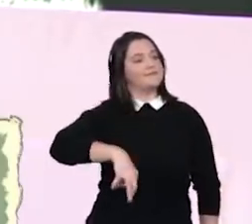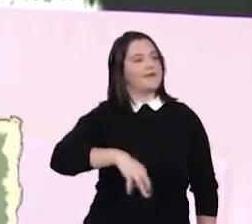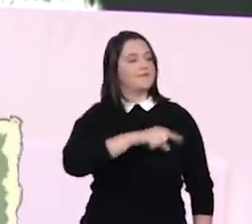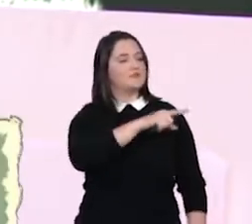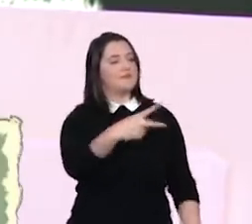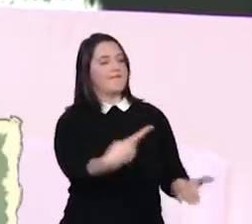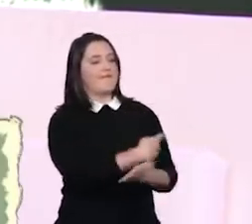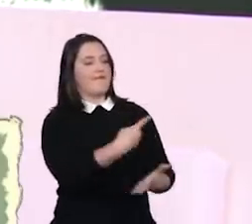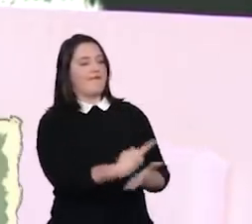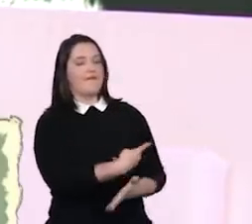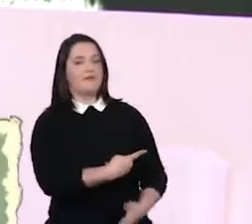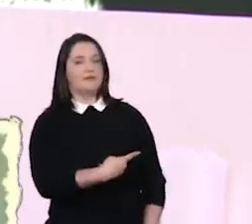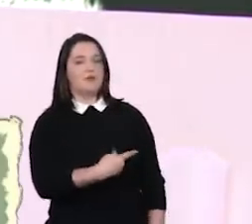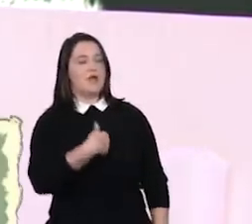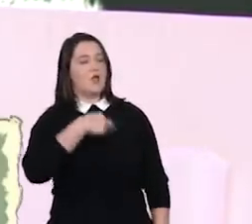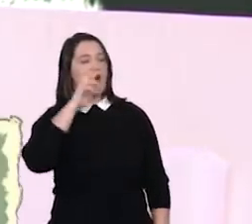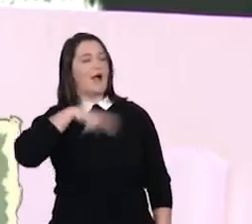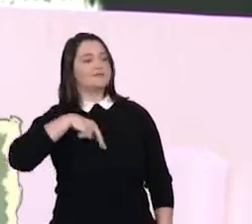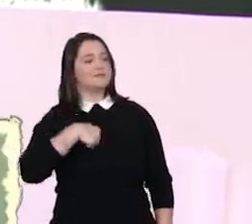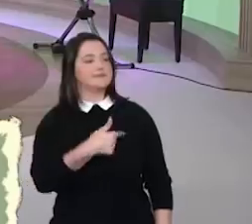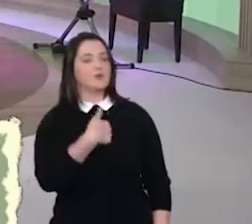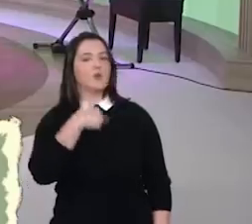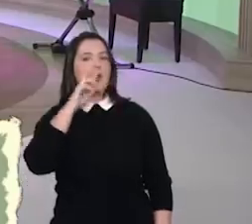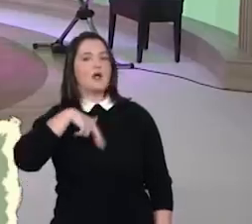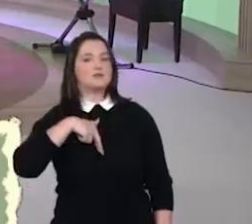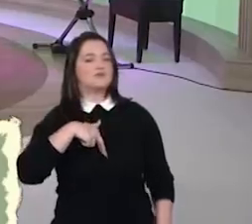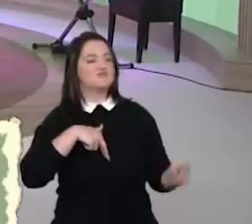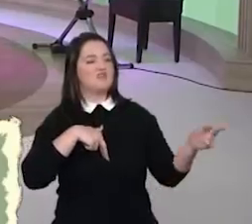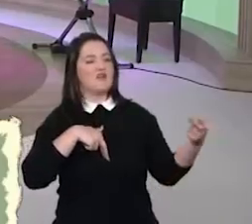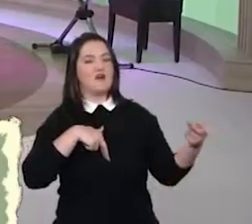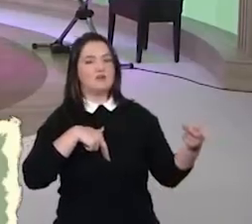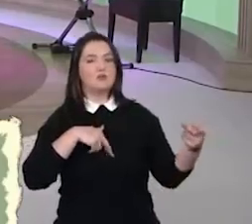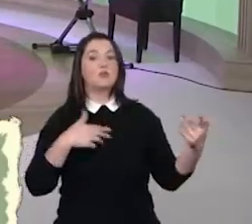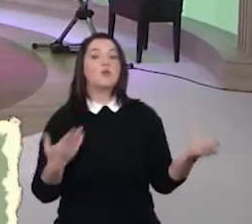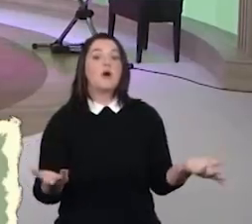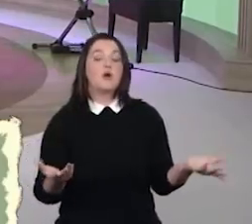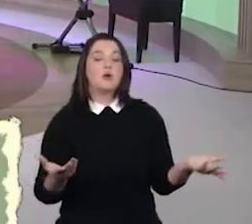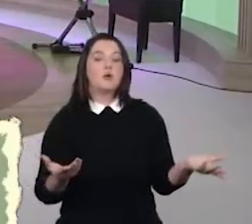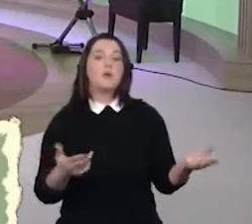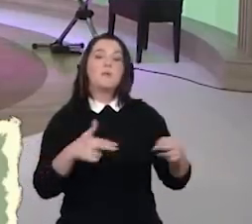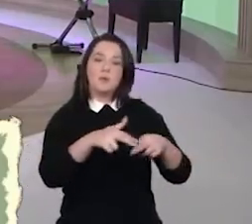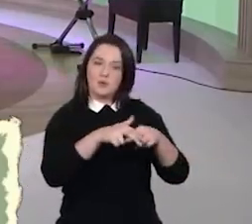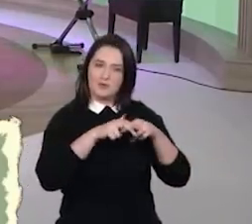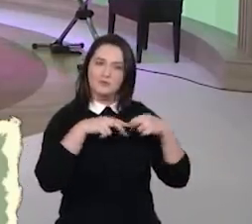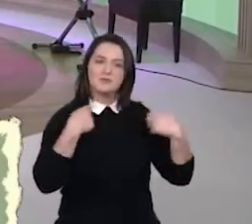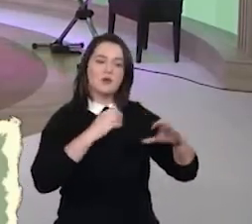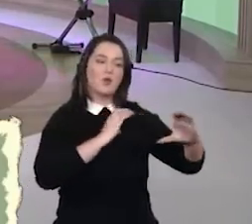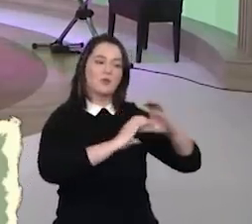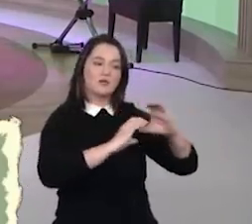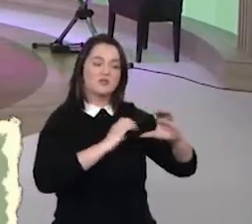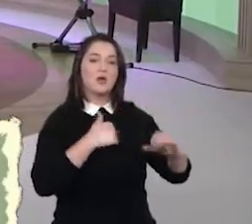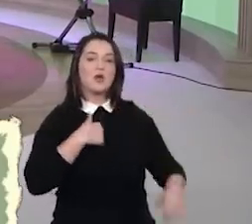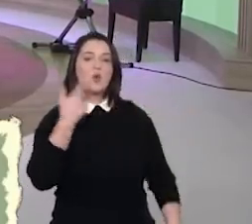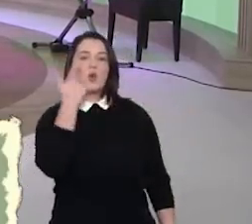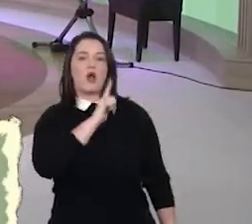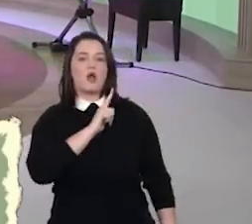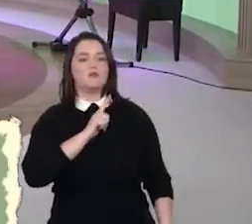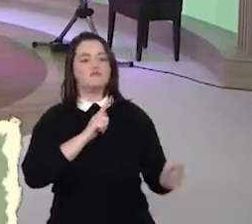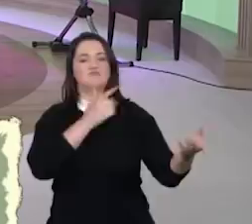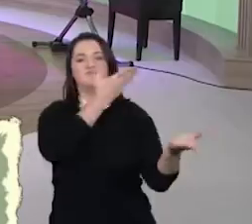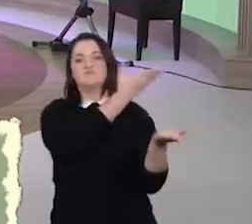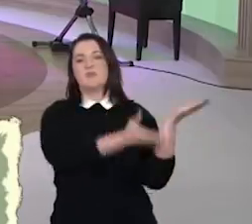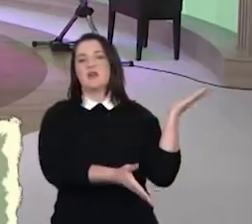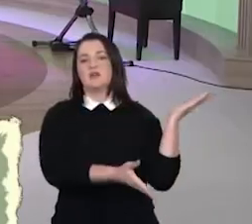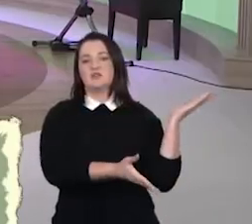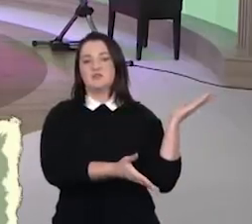cônjuge está aí completamente equivocado? A comunicação com resolução nula, onde um perde e outro ganha,